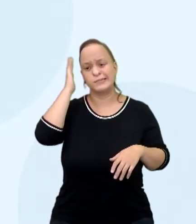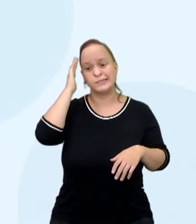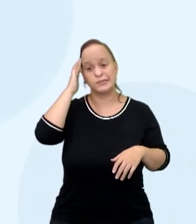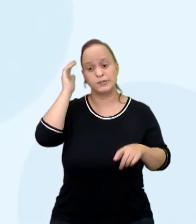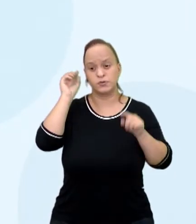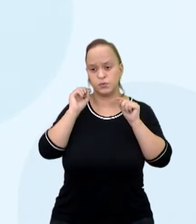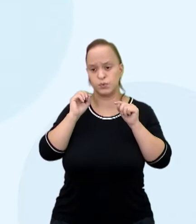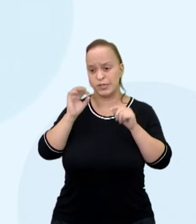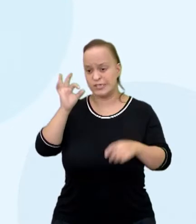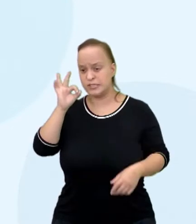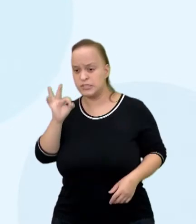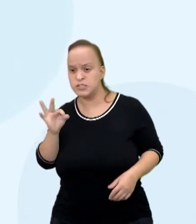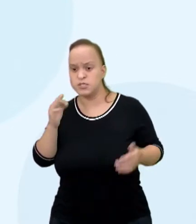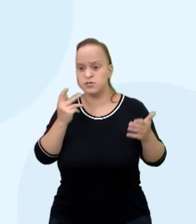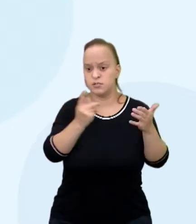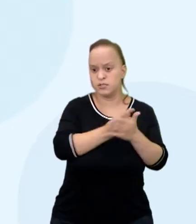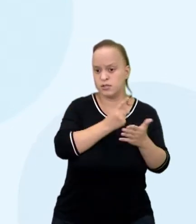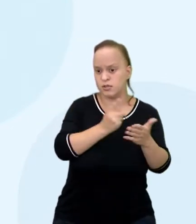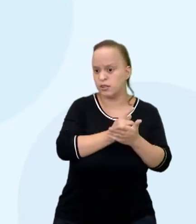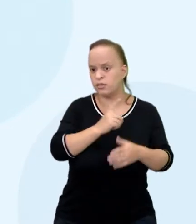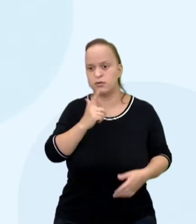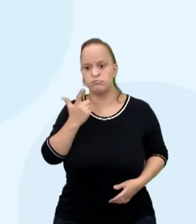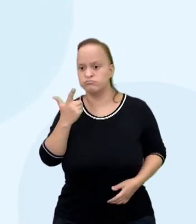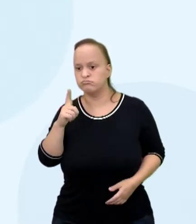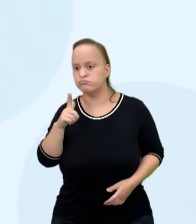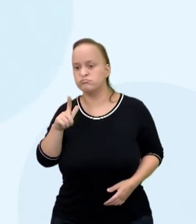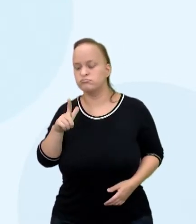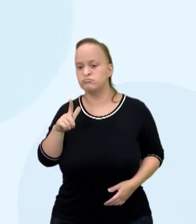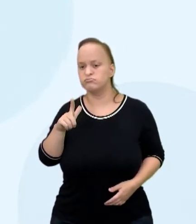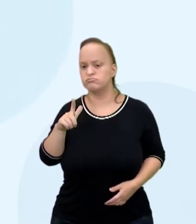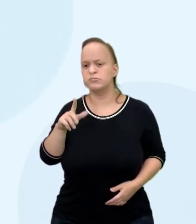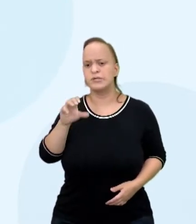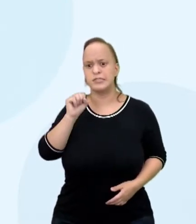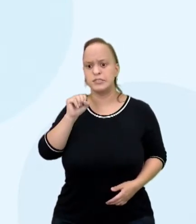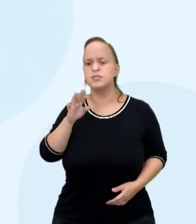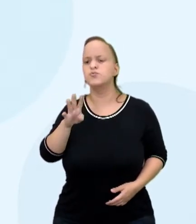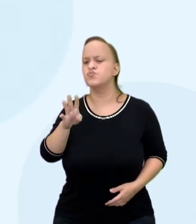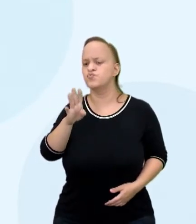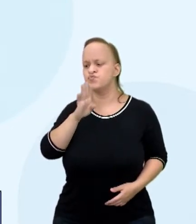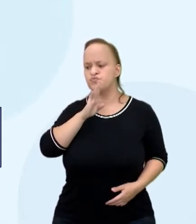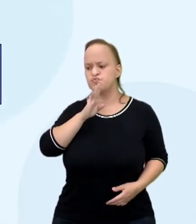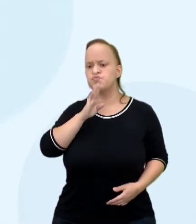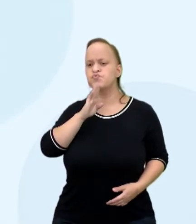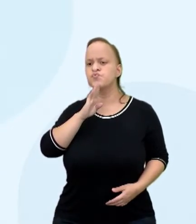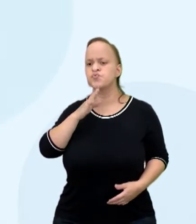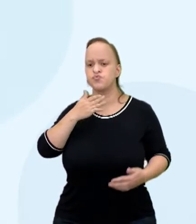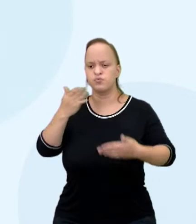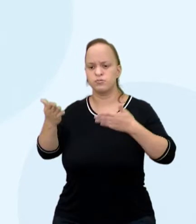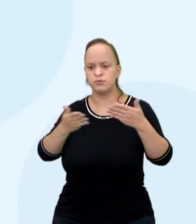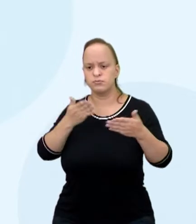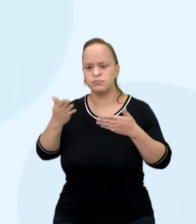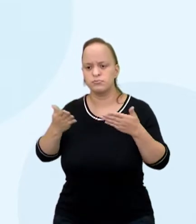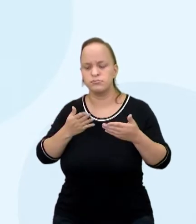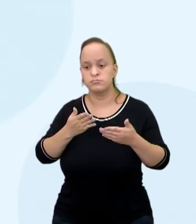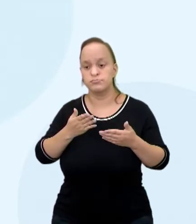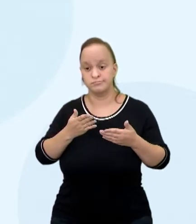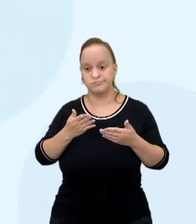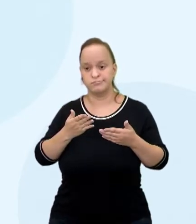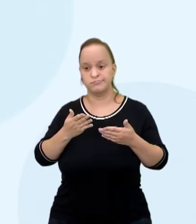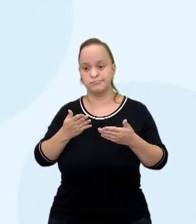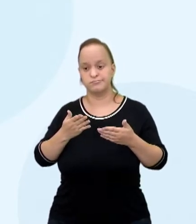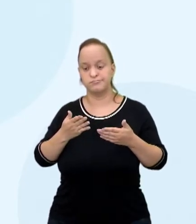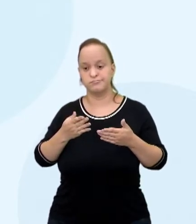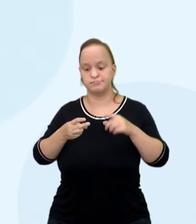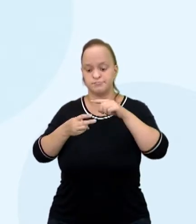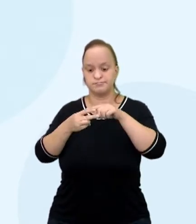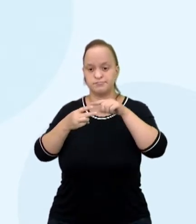certo, não tem errado, tudo que você conhece sobre o campo publicitário, a gente vai ter essa conversa aí. Que veículos